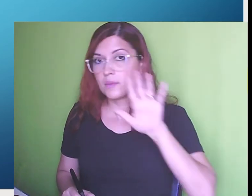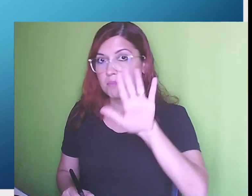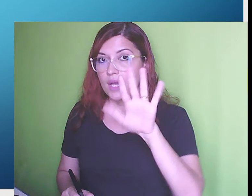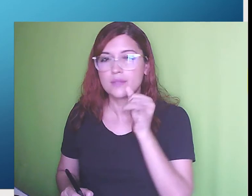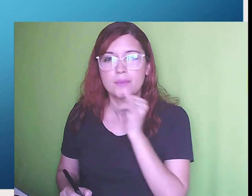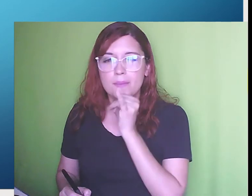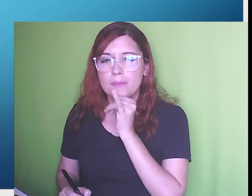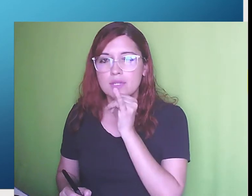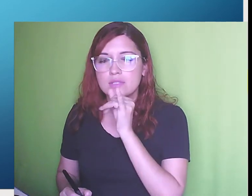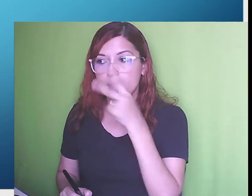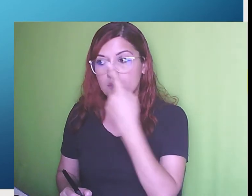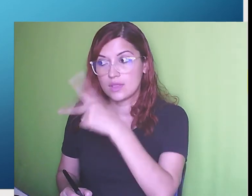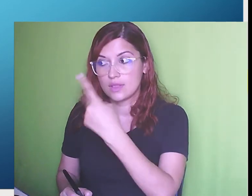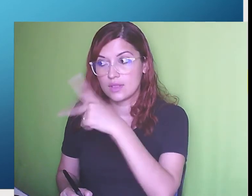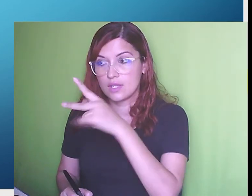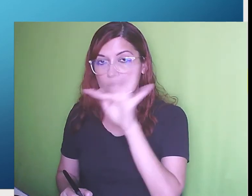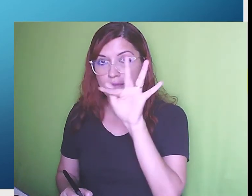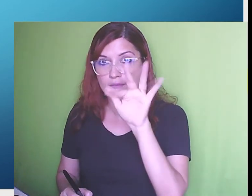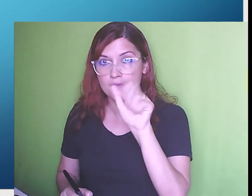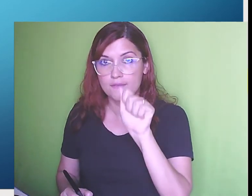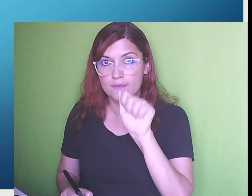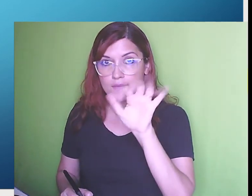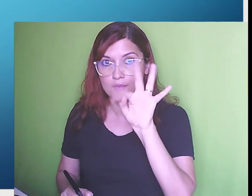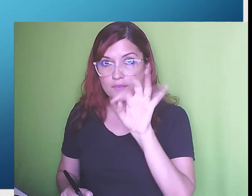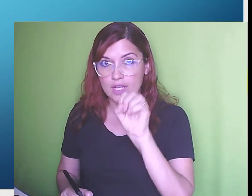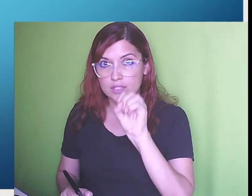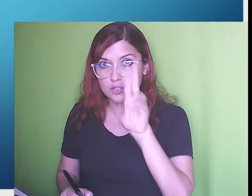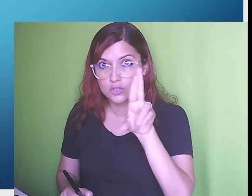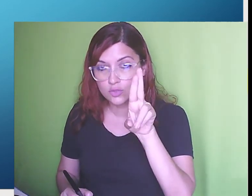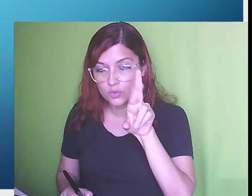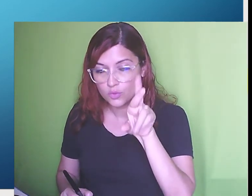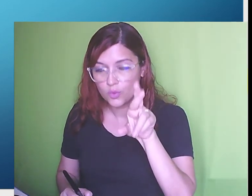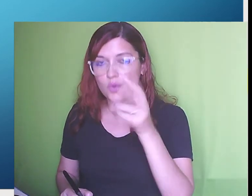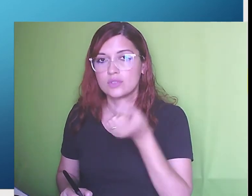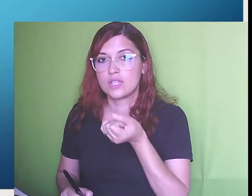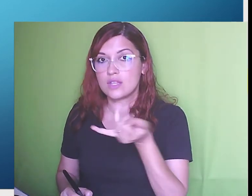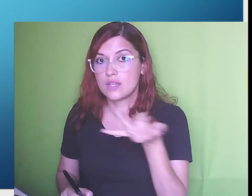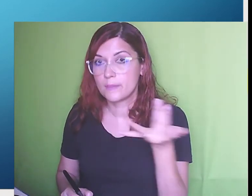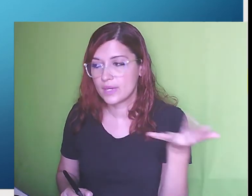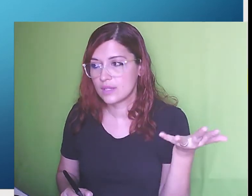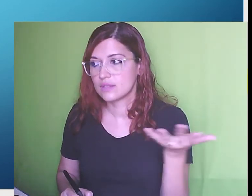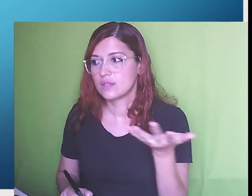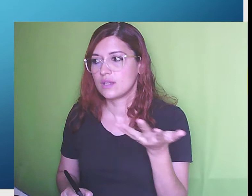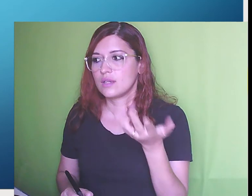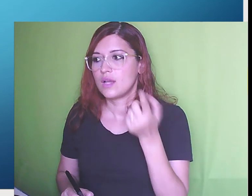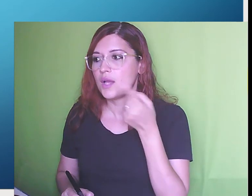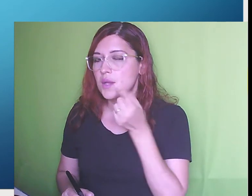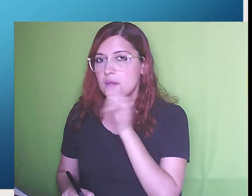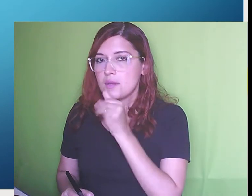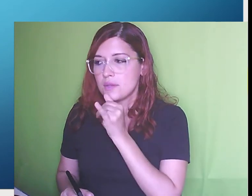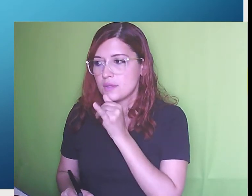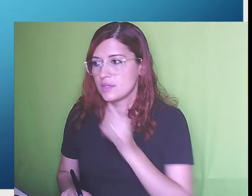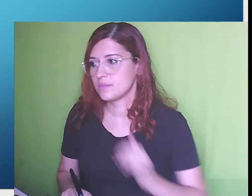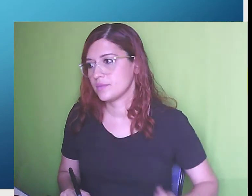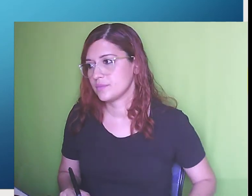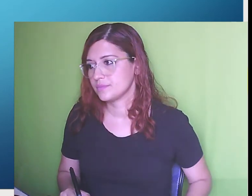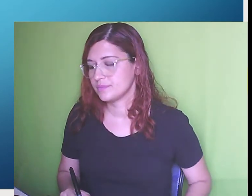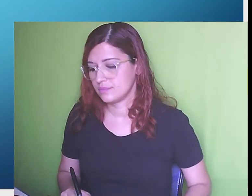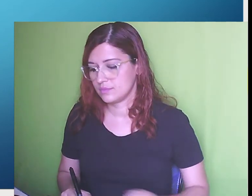E vou atribuir, por exemplo, que vamos supor que o fator de demanda para esse tipo de circuito